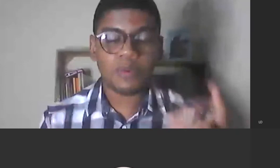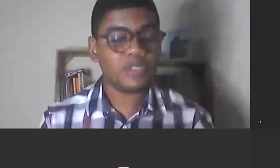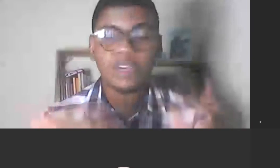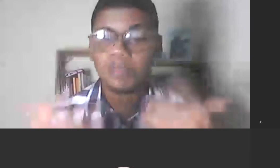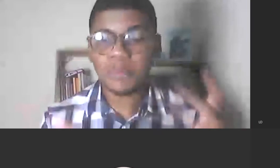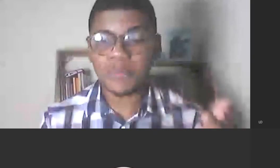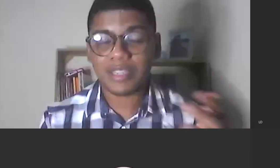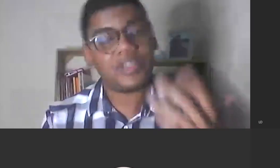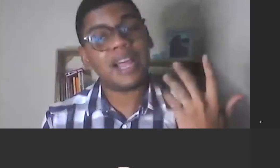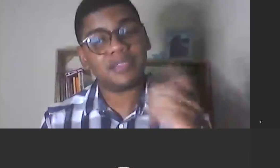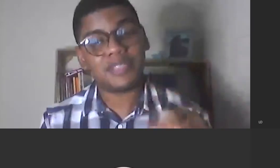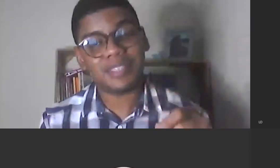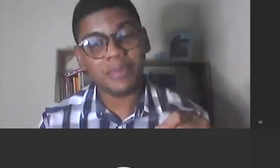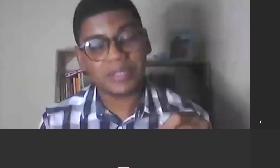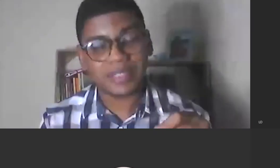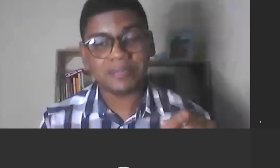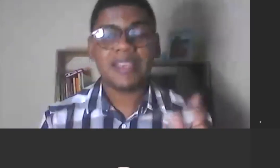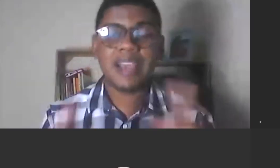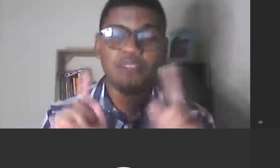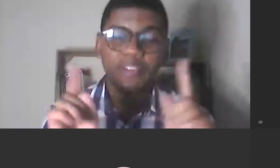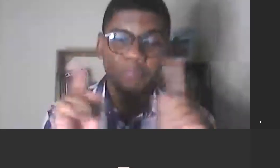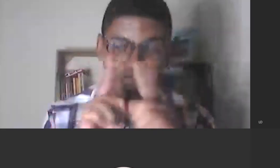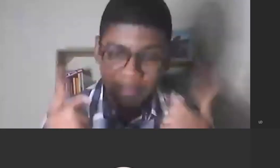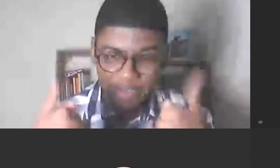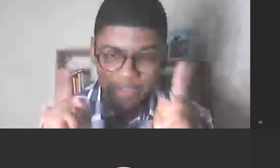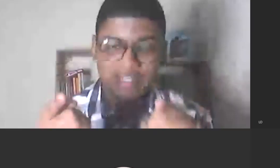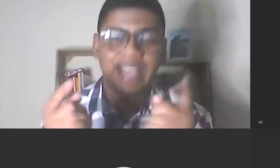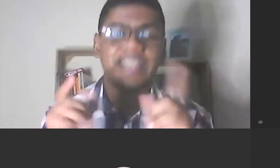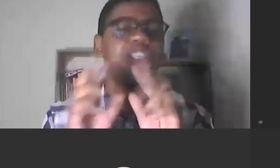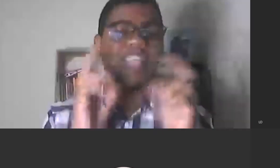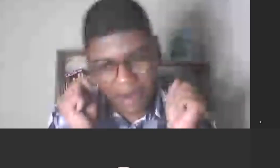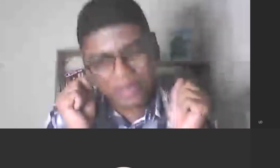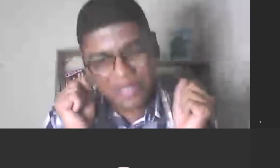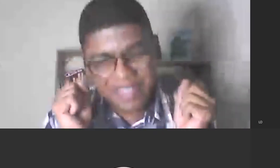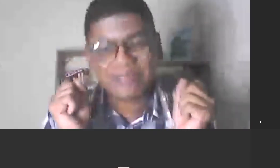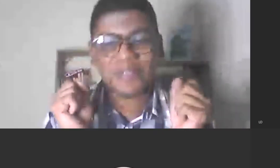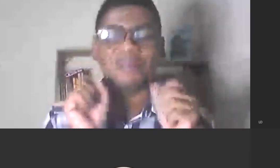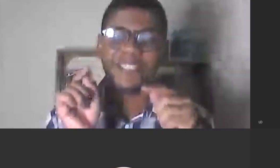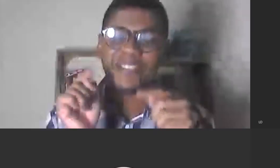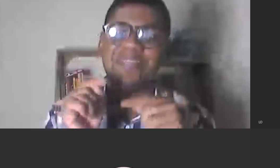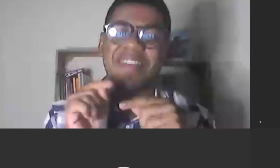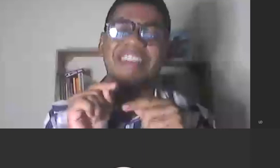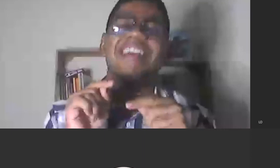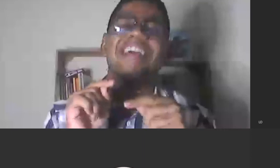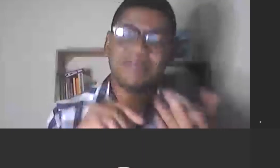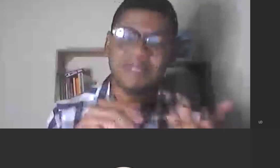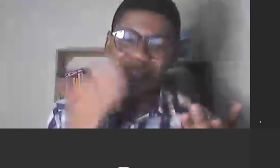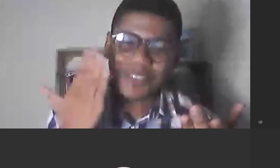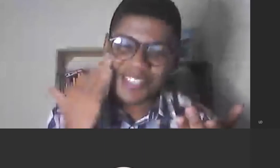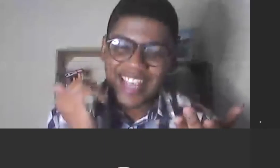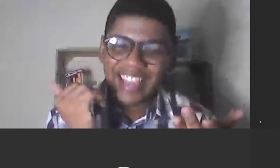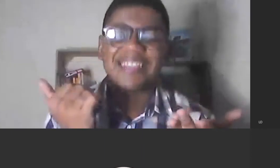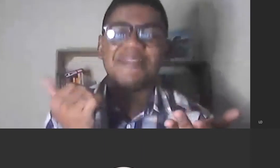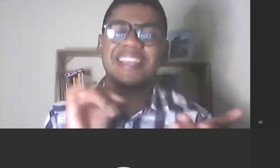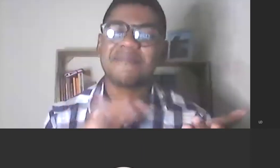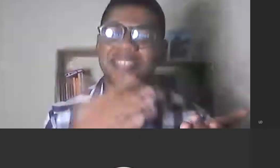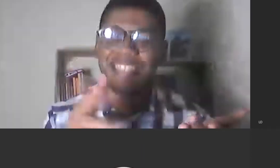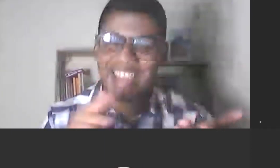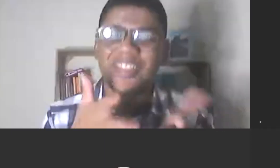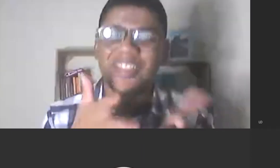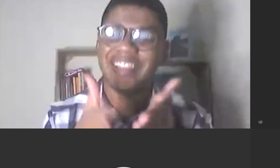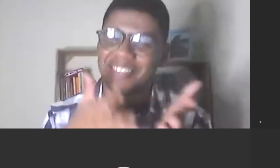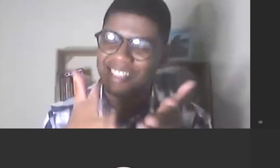aí eu comecei tocando uma música. Eu falei, eu vou traduzir essa música. E eu fiz um pequeno trechozinho dela, tirei o áudio, né? Porque o objetivo é saber se as pessoas conseguem